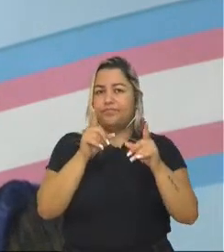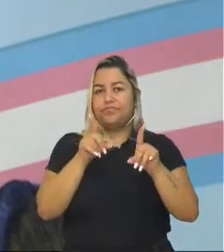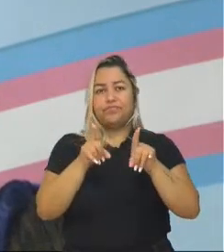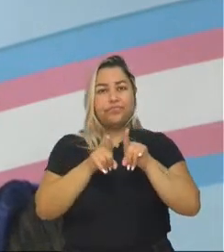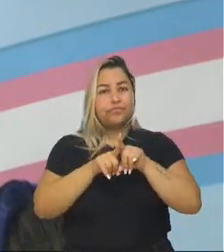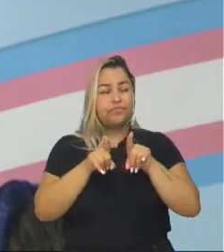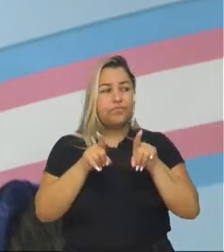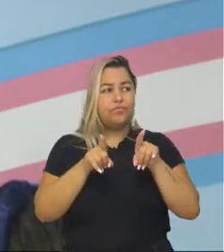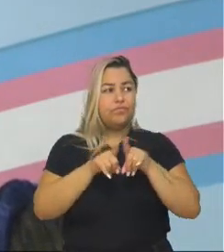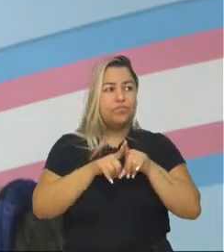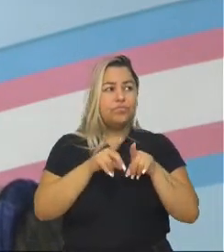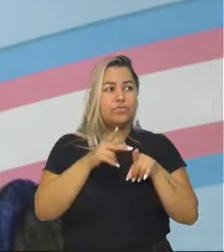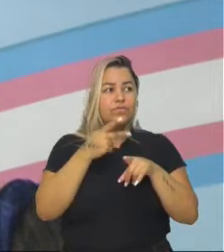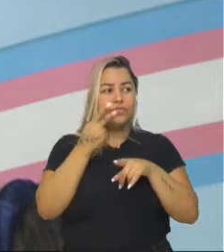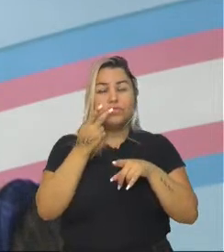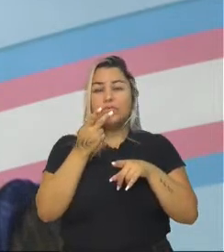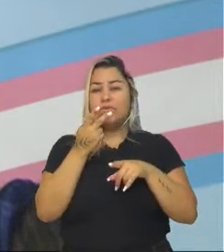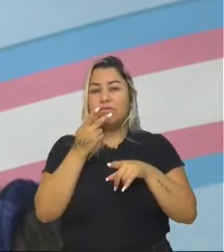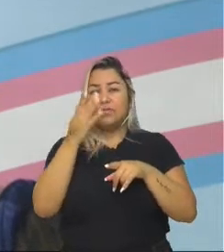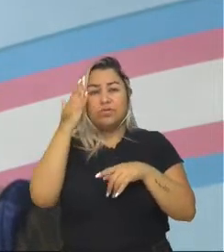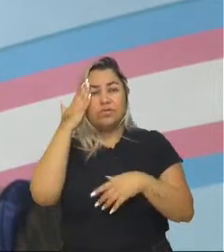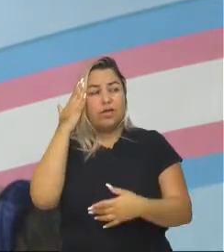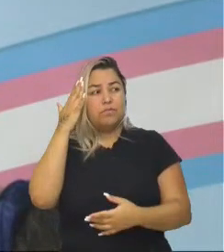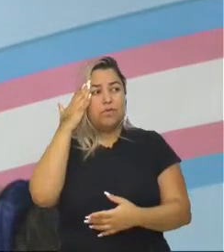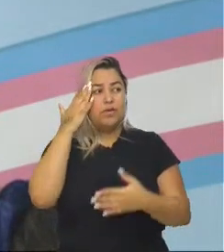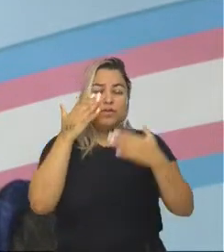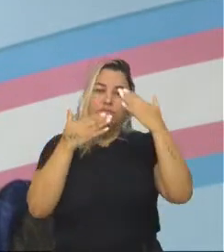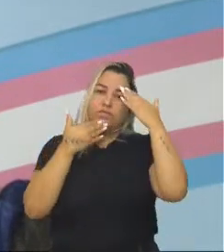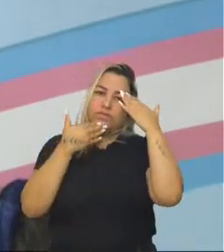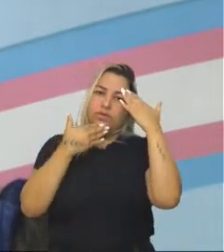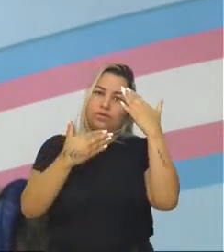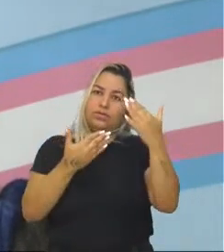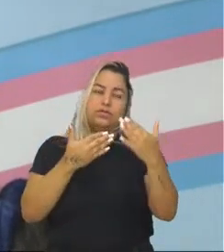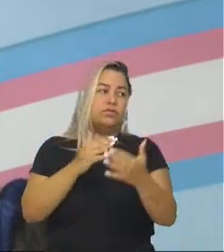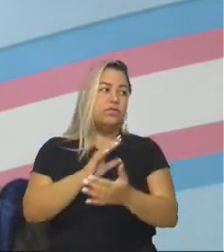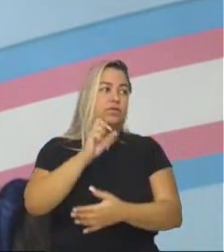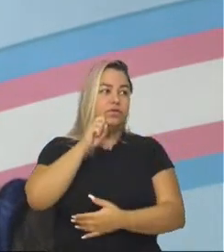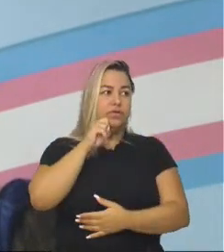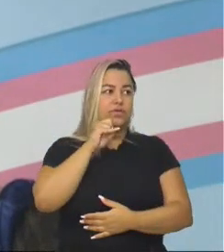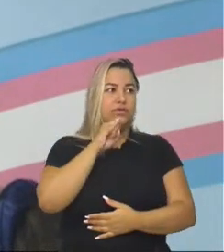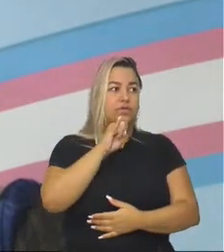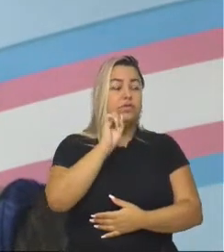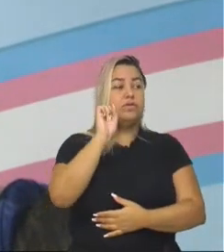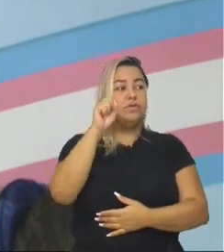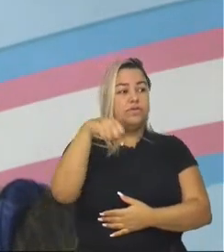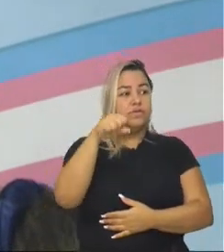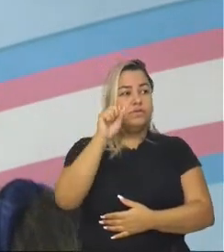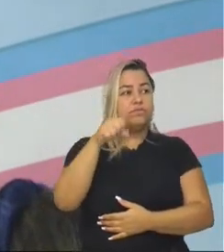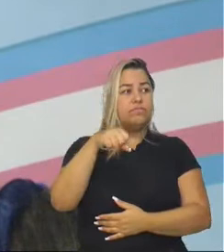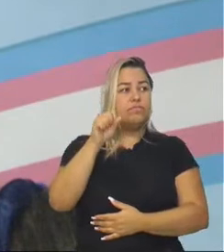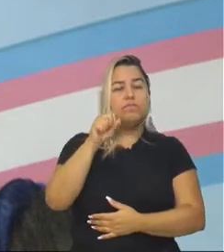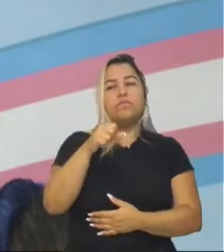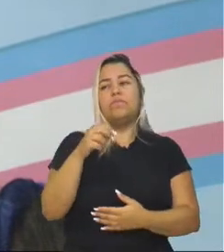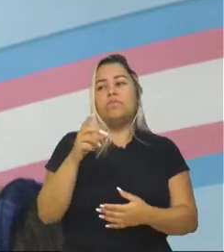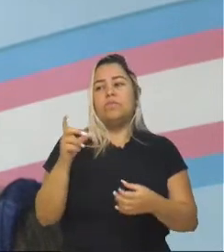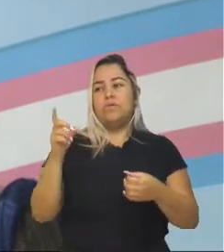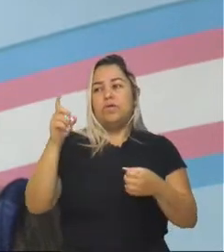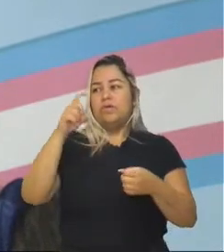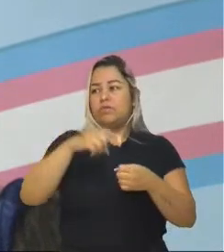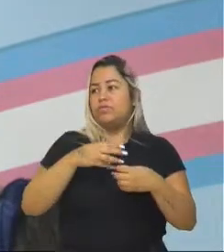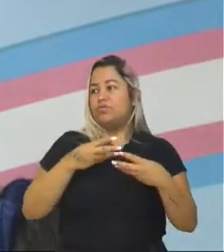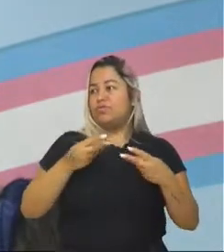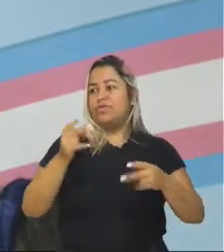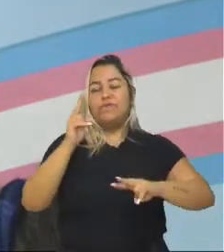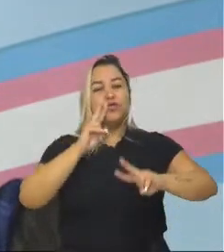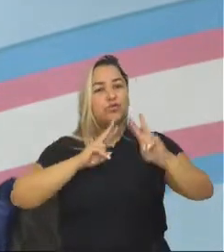de mensurar. Então, eu só queria agradecer e, sim, quero muitas vezes voltar aqui e ver